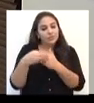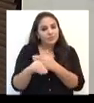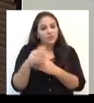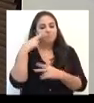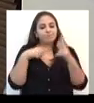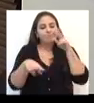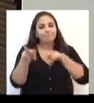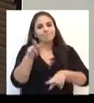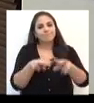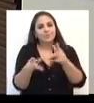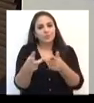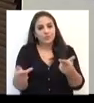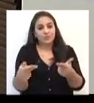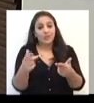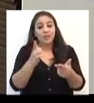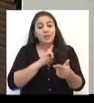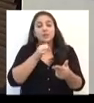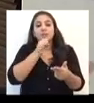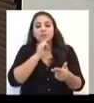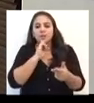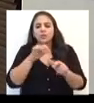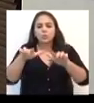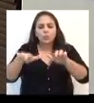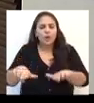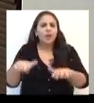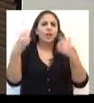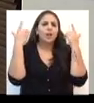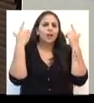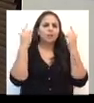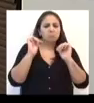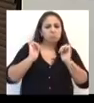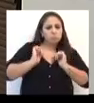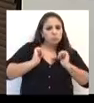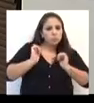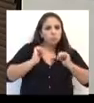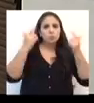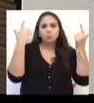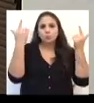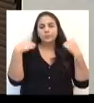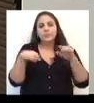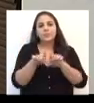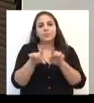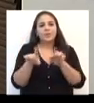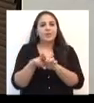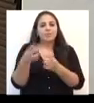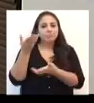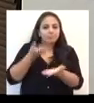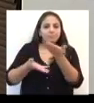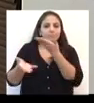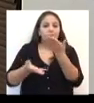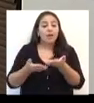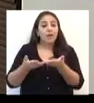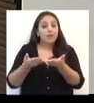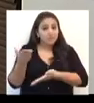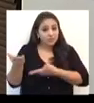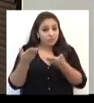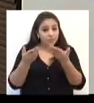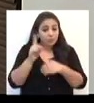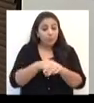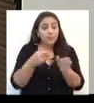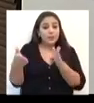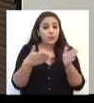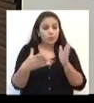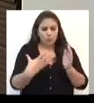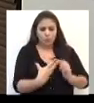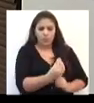nosso idoso tenha um espaço de lazer, de recreação, de um atendimento durante aquele período que o filho está trabalhando, para